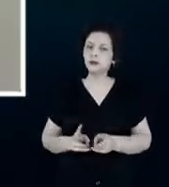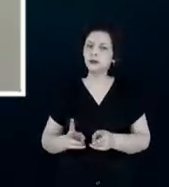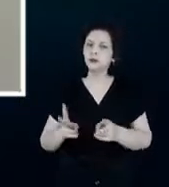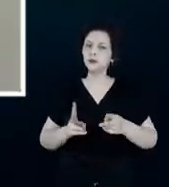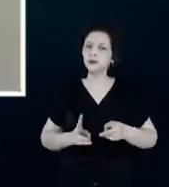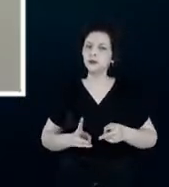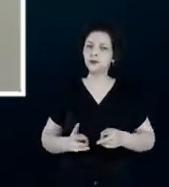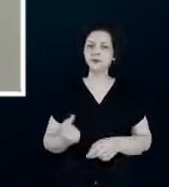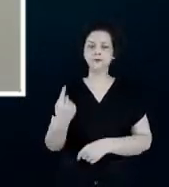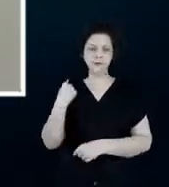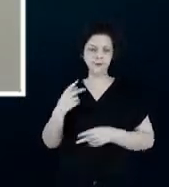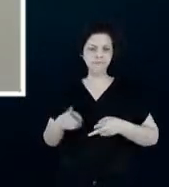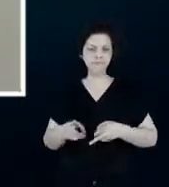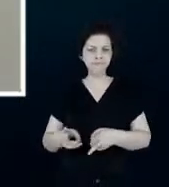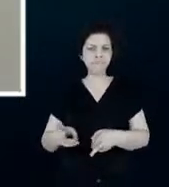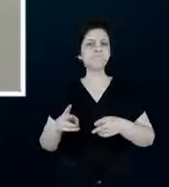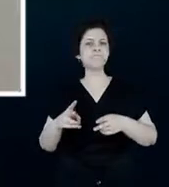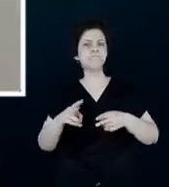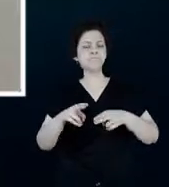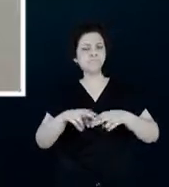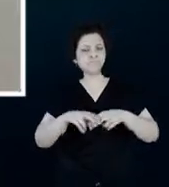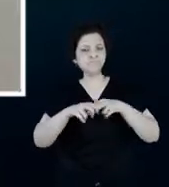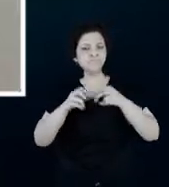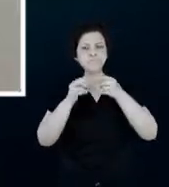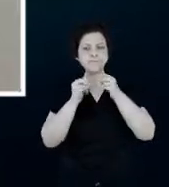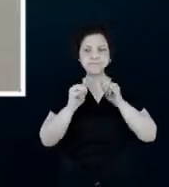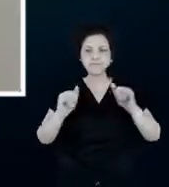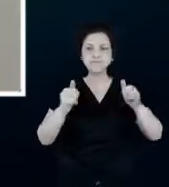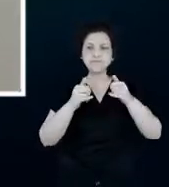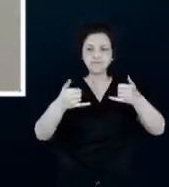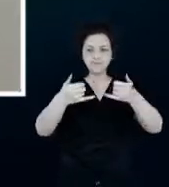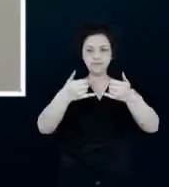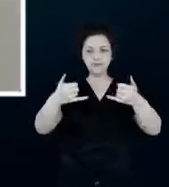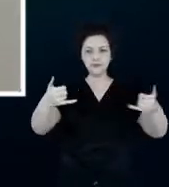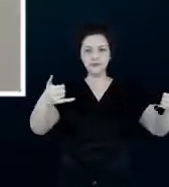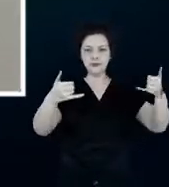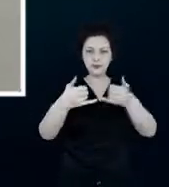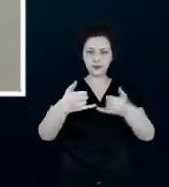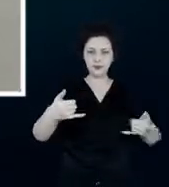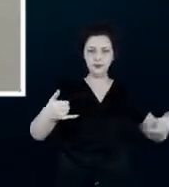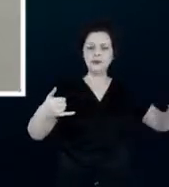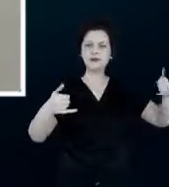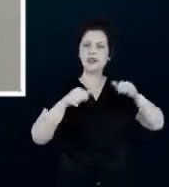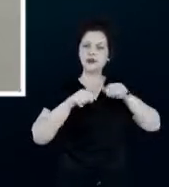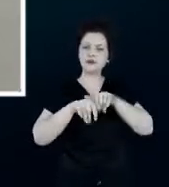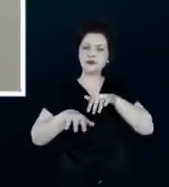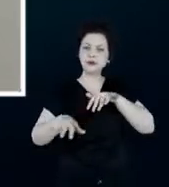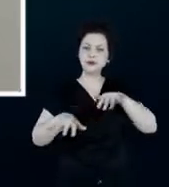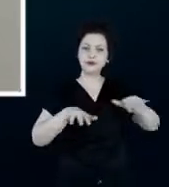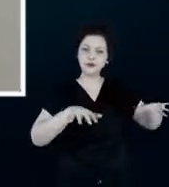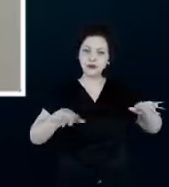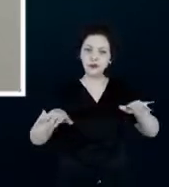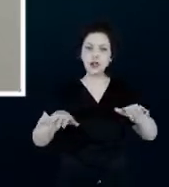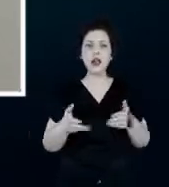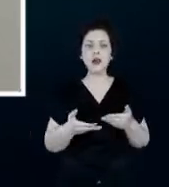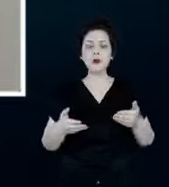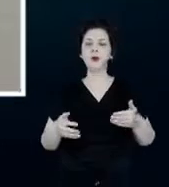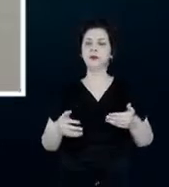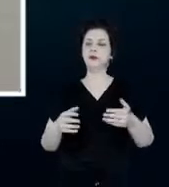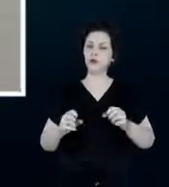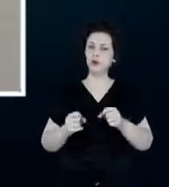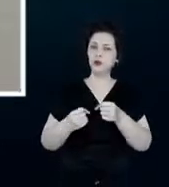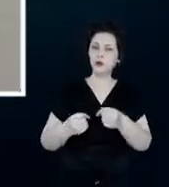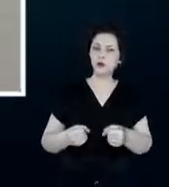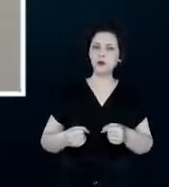disse antes, na expansão do sistema de transmissão. Então, a gente vê, por exemplo, um projeto muito emblemático, está avançando agora, com todo o esforço,